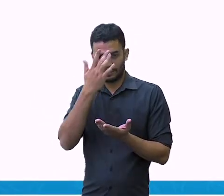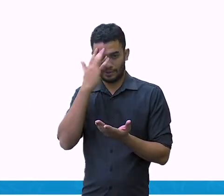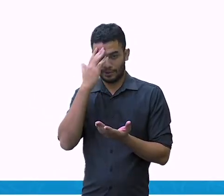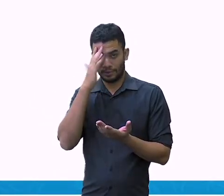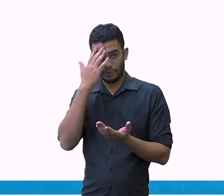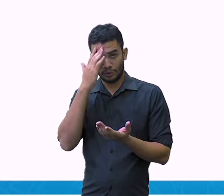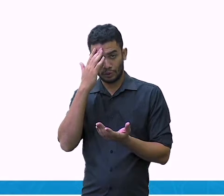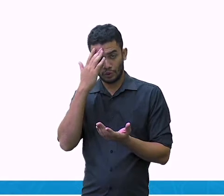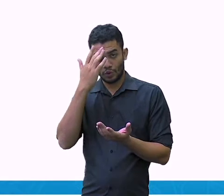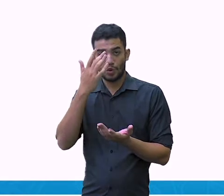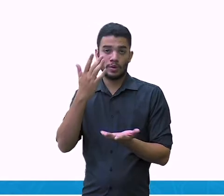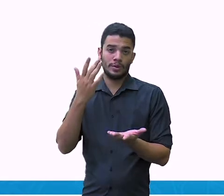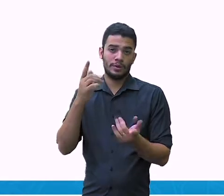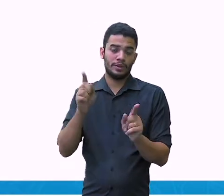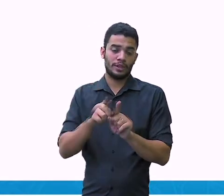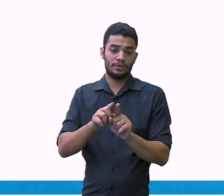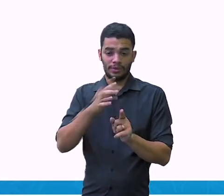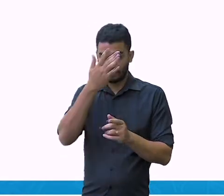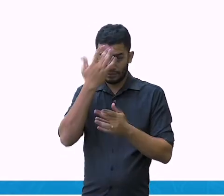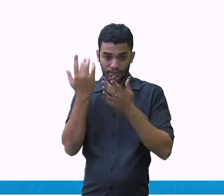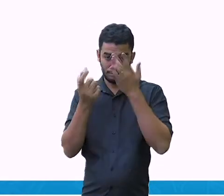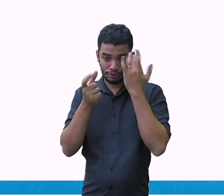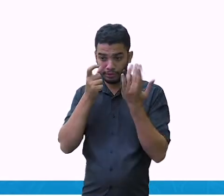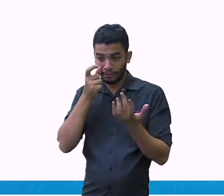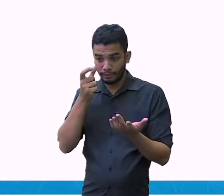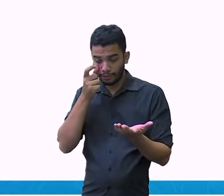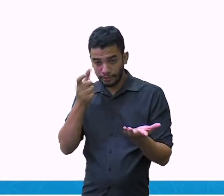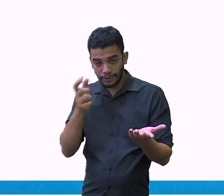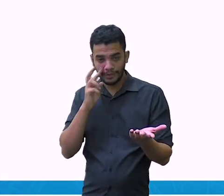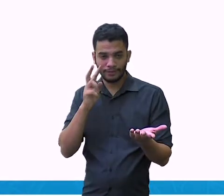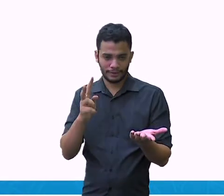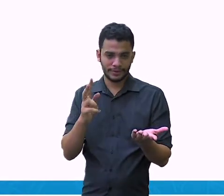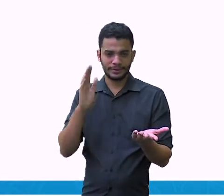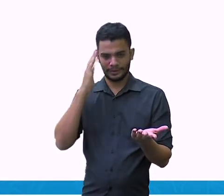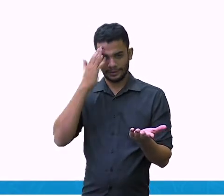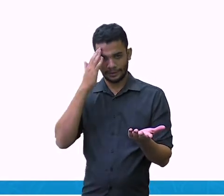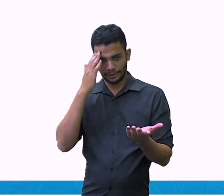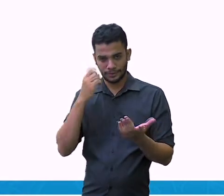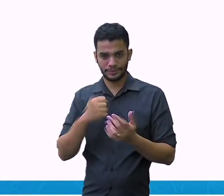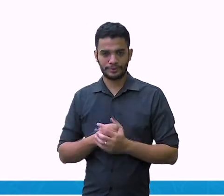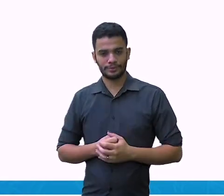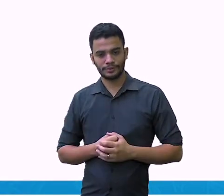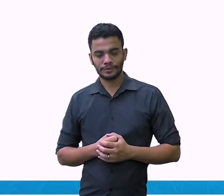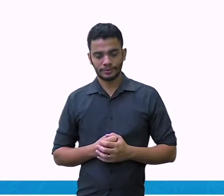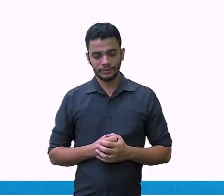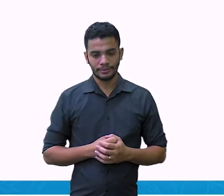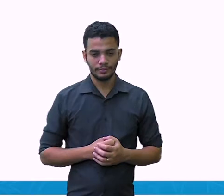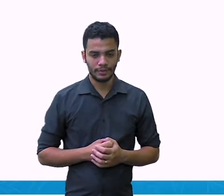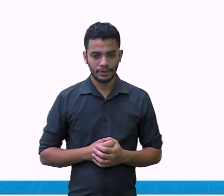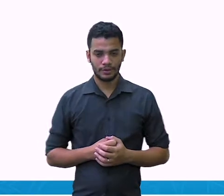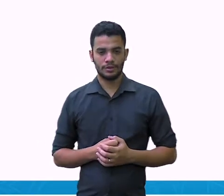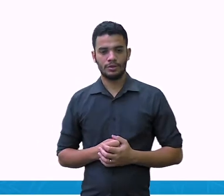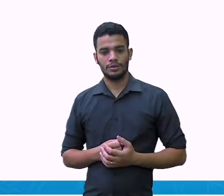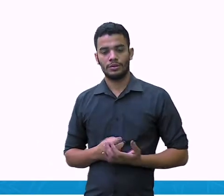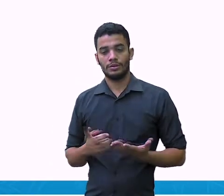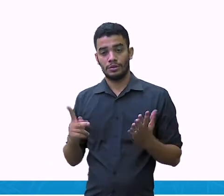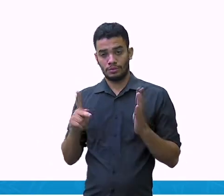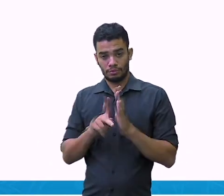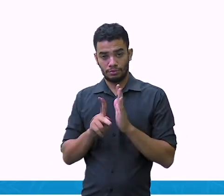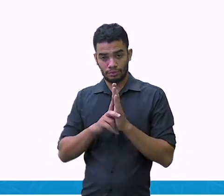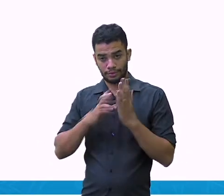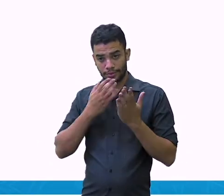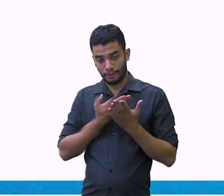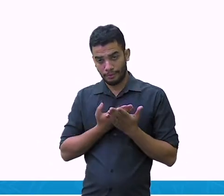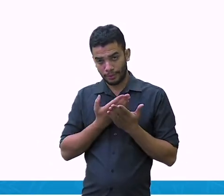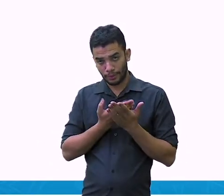atenção. Que instrumento é este? Você foi esperto e já respondeu, né? É um microscópio. Qual a sua